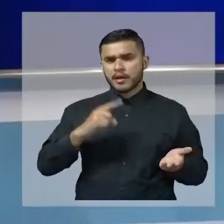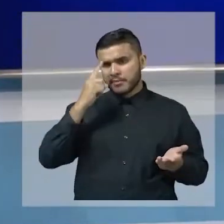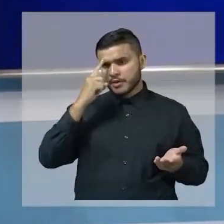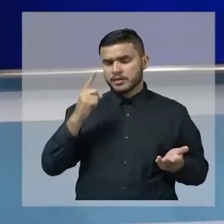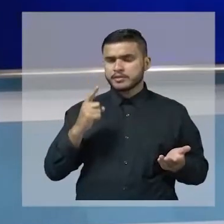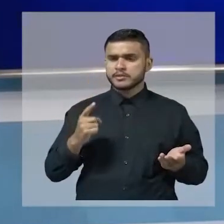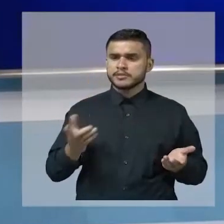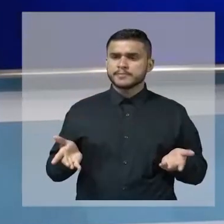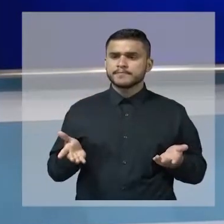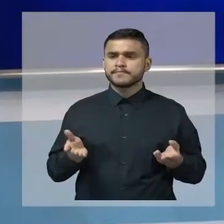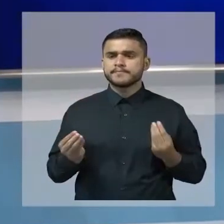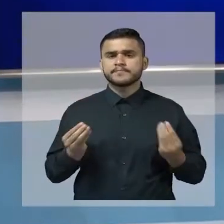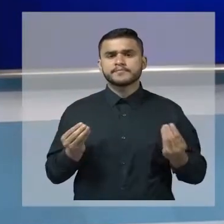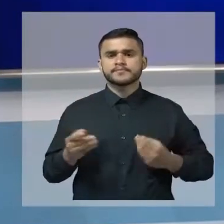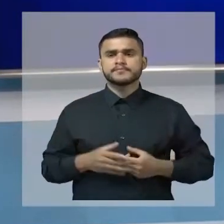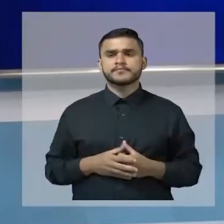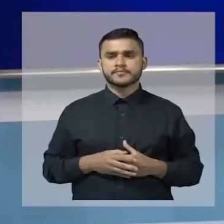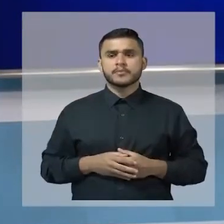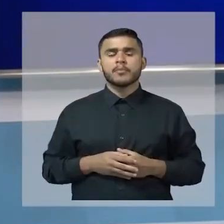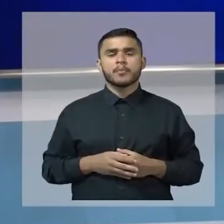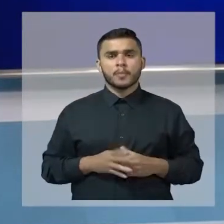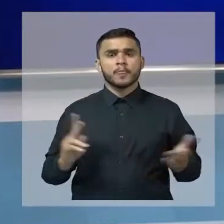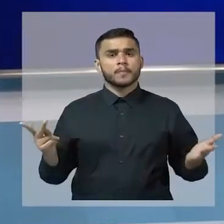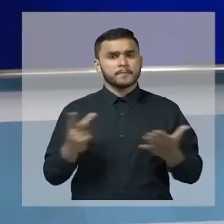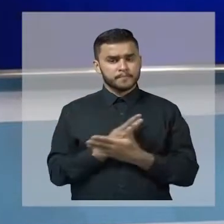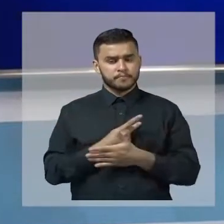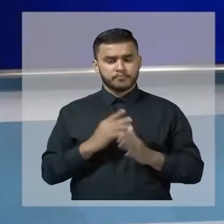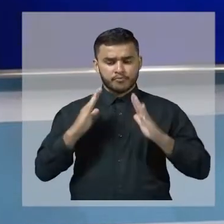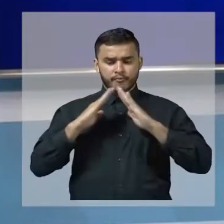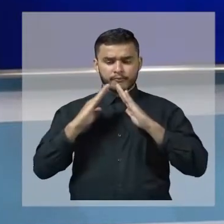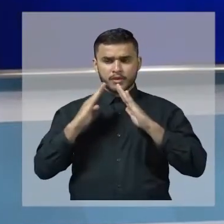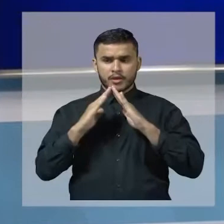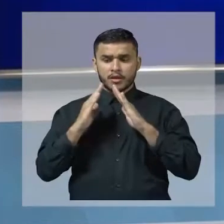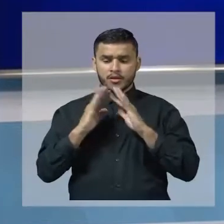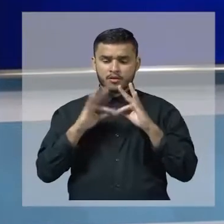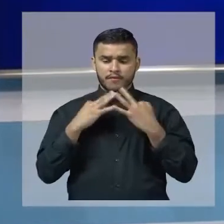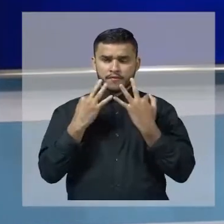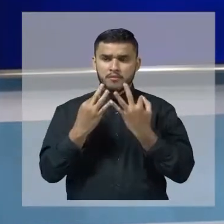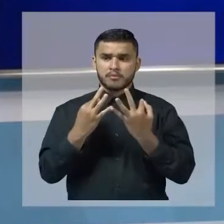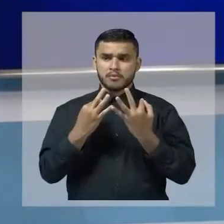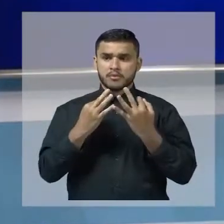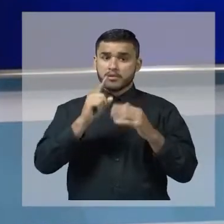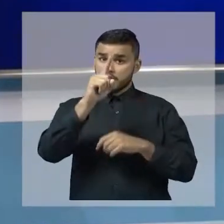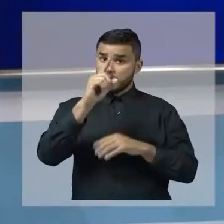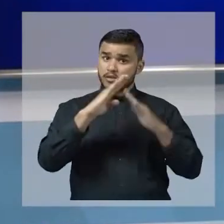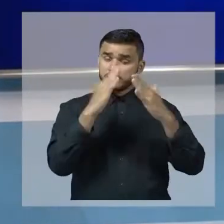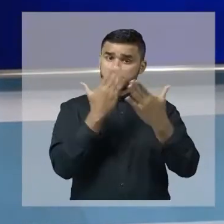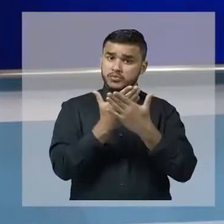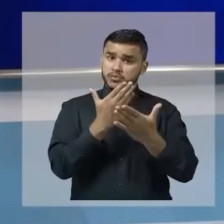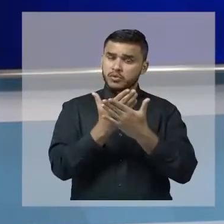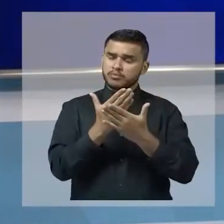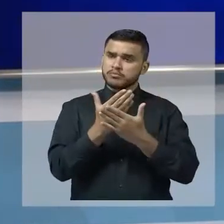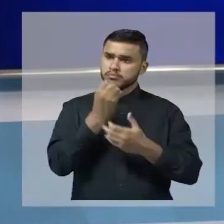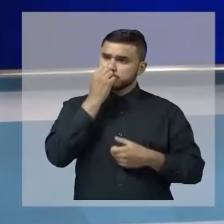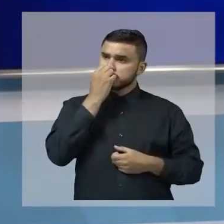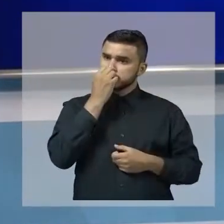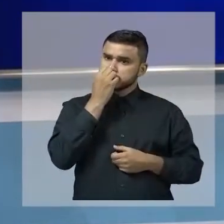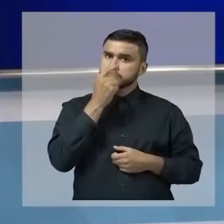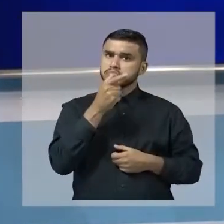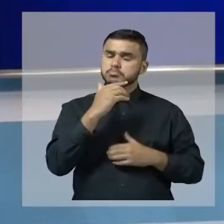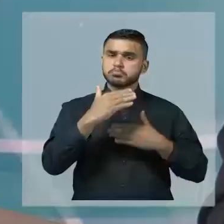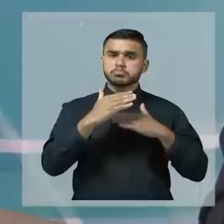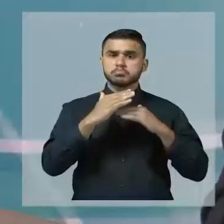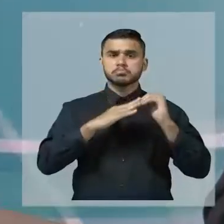referência, até que foram, do ponto de vista formal, bem educadas, porque estudaram na mesma escola, que é uma escola de referência, inclusive. Qual é a sua